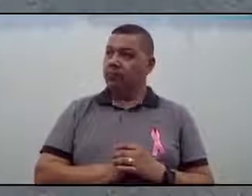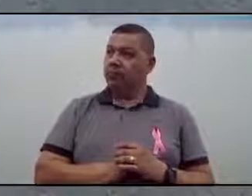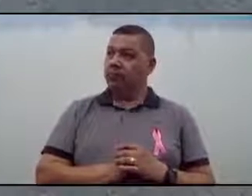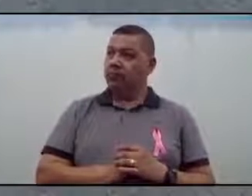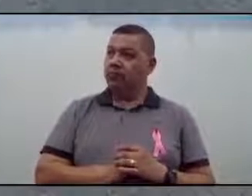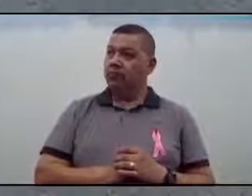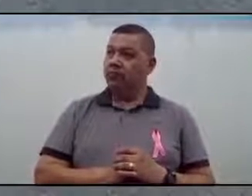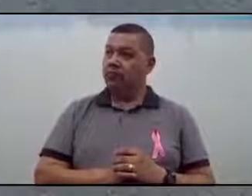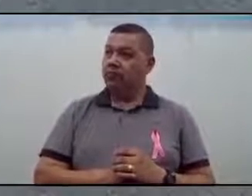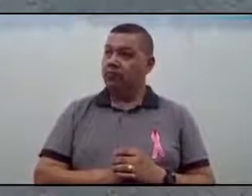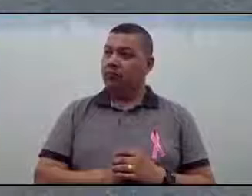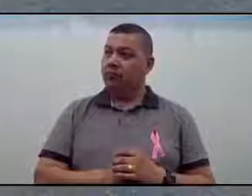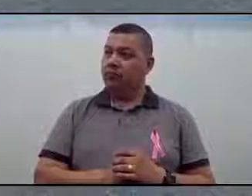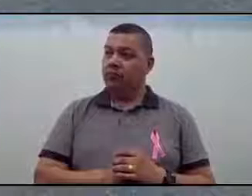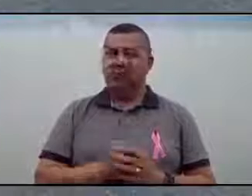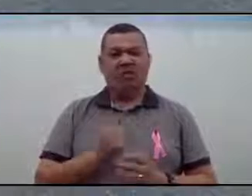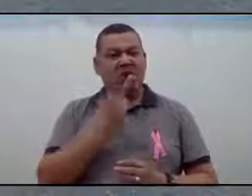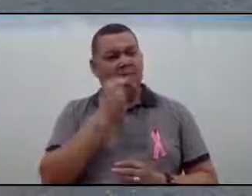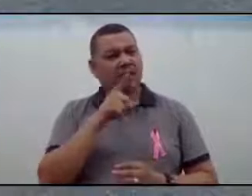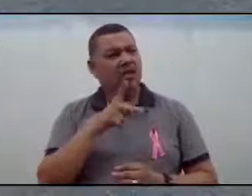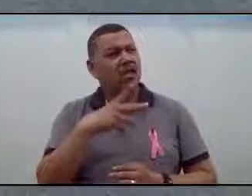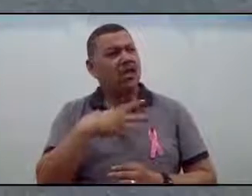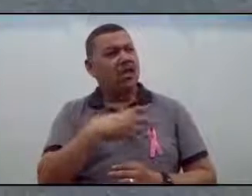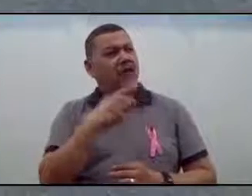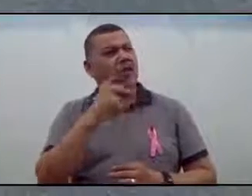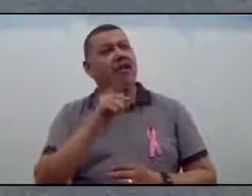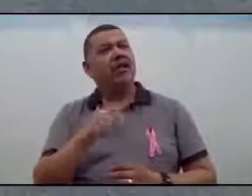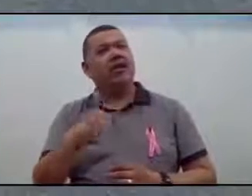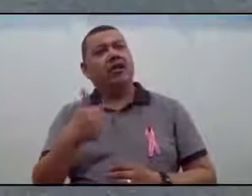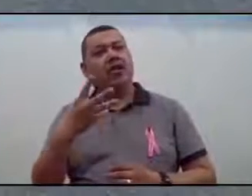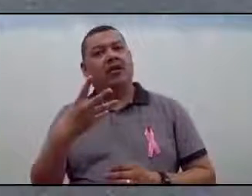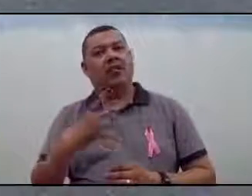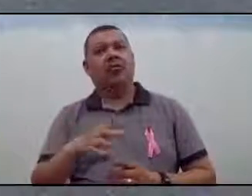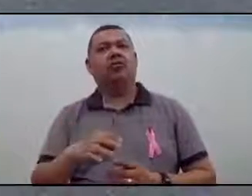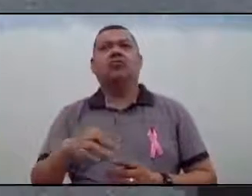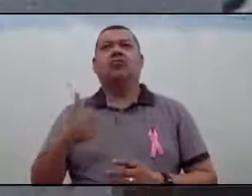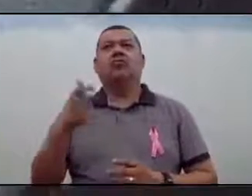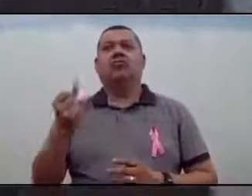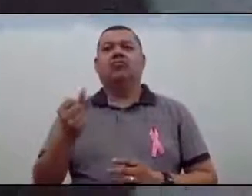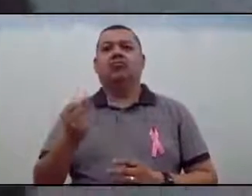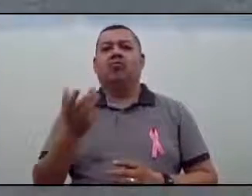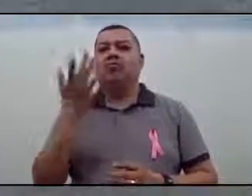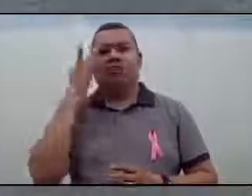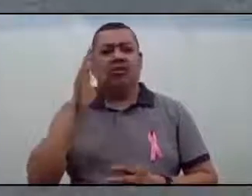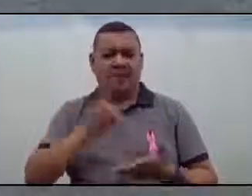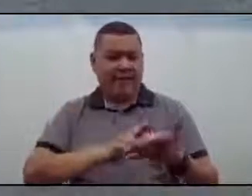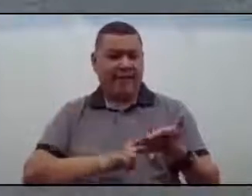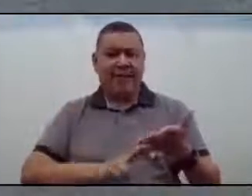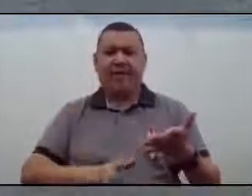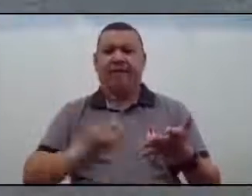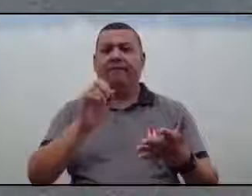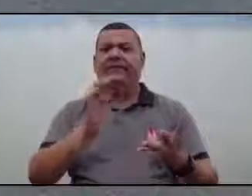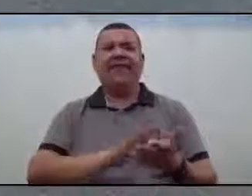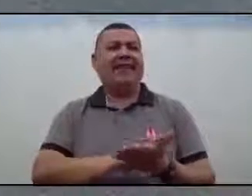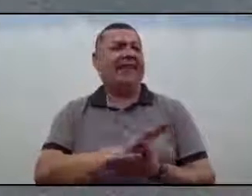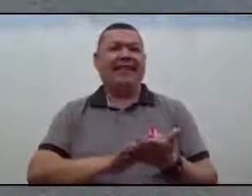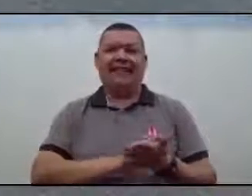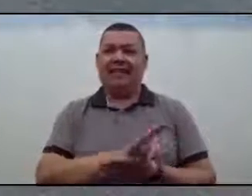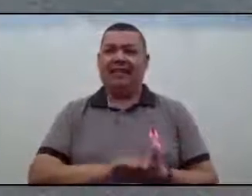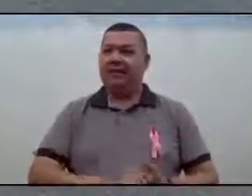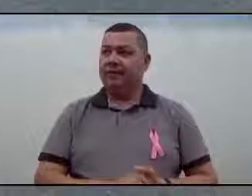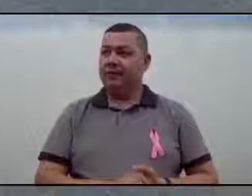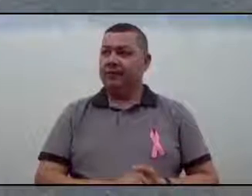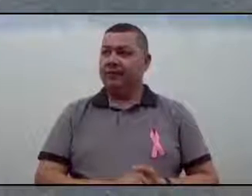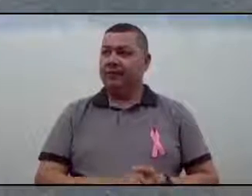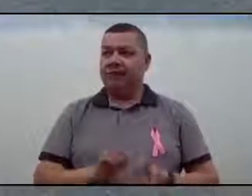memória, me parece que o filho dele tem 14 ou é 17 anos, que não foi alfabetizado ainda, autista, por